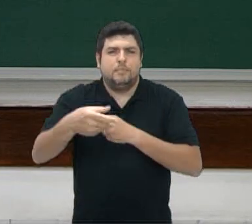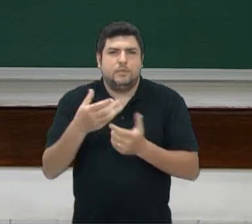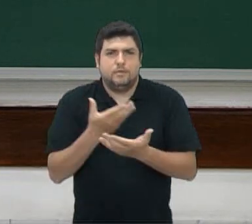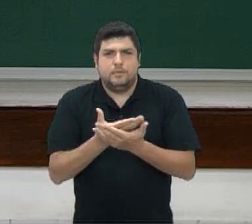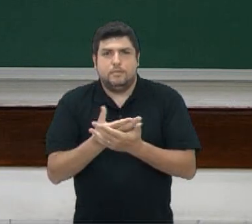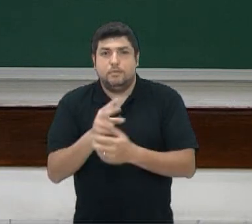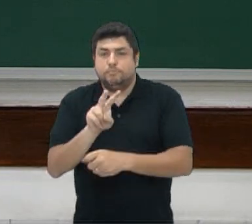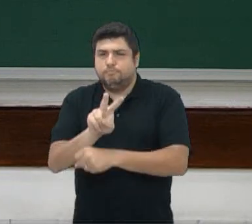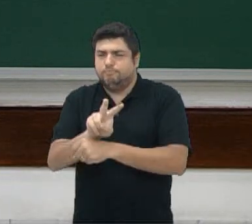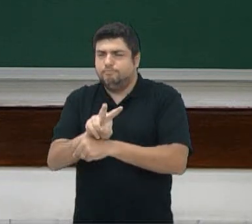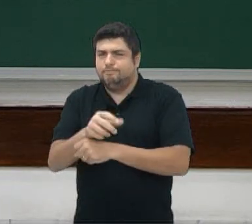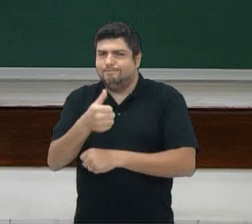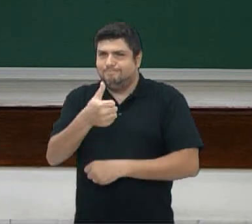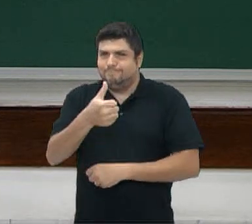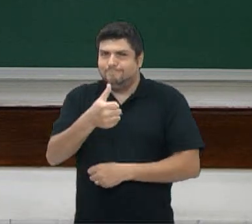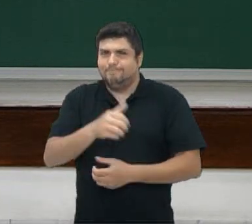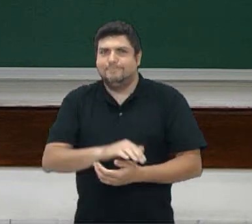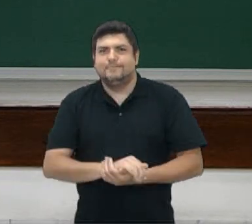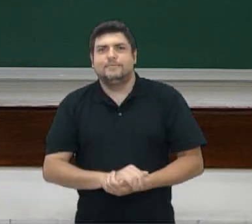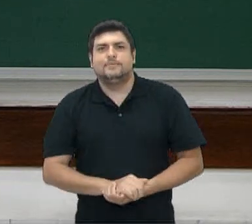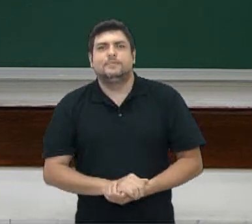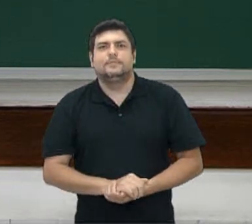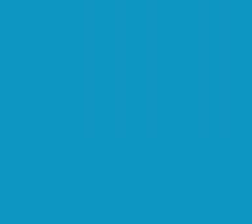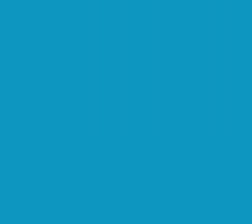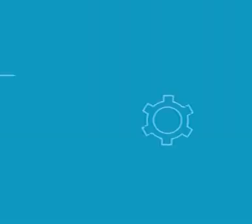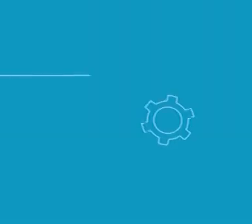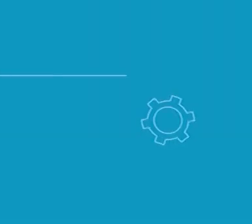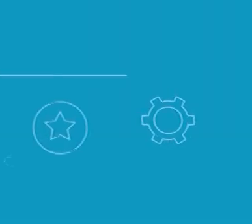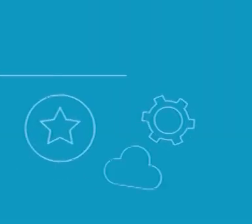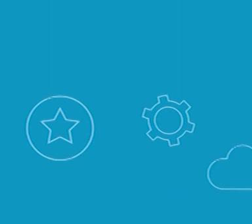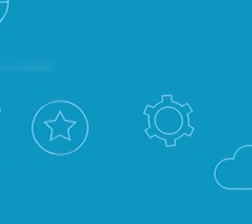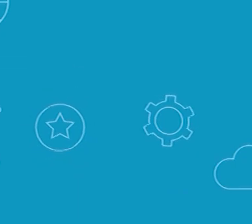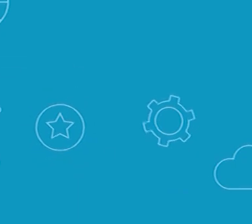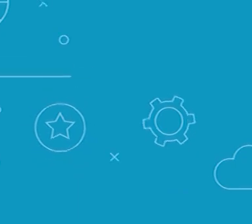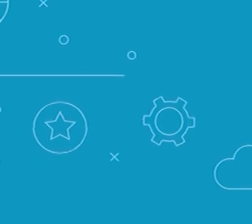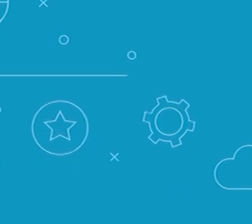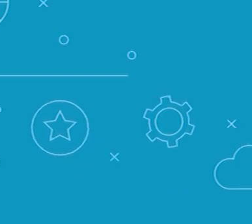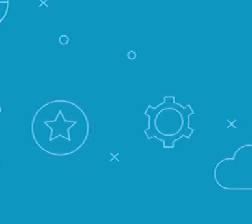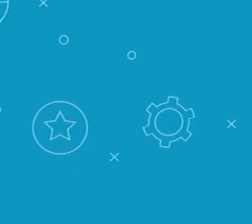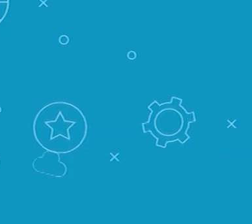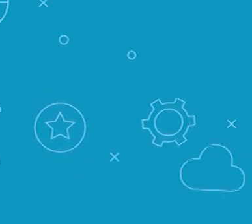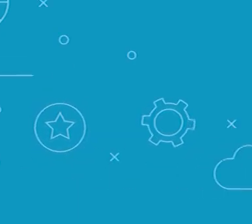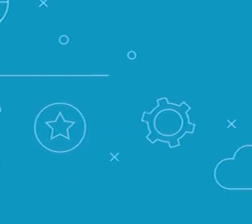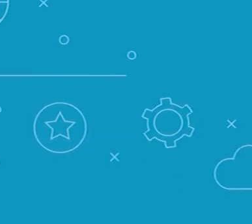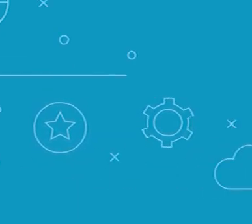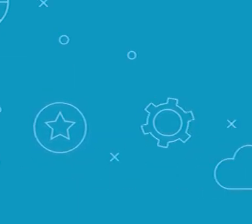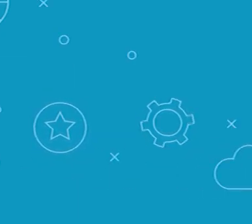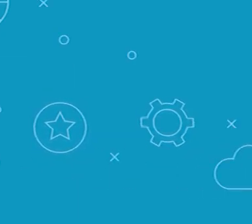se cuidem aí.